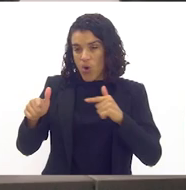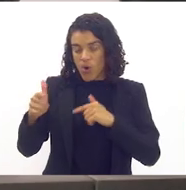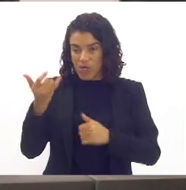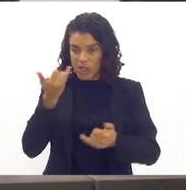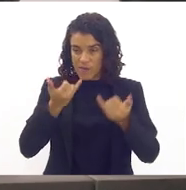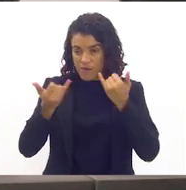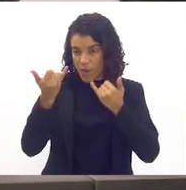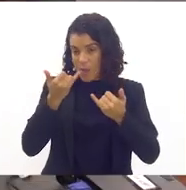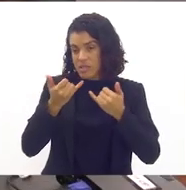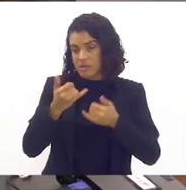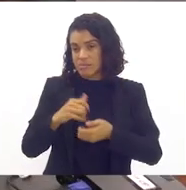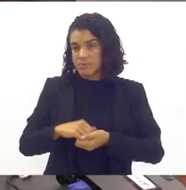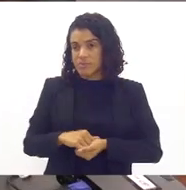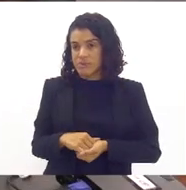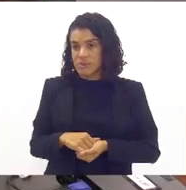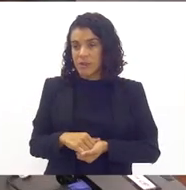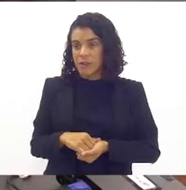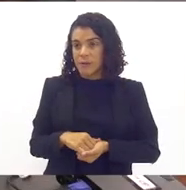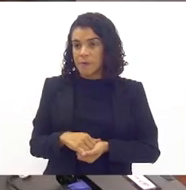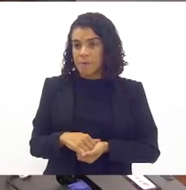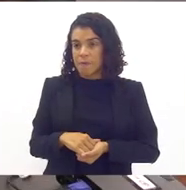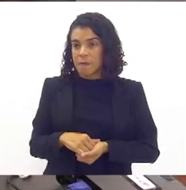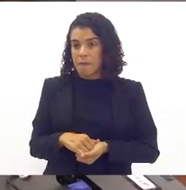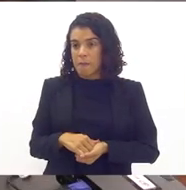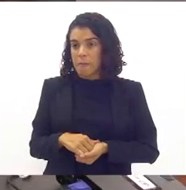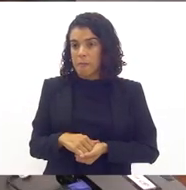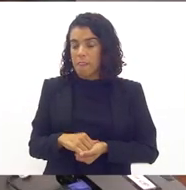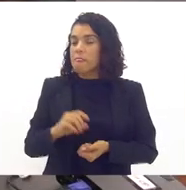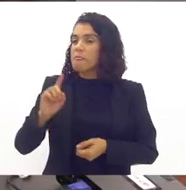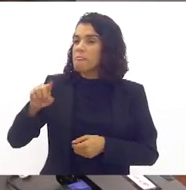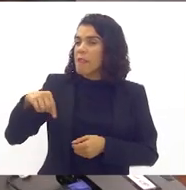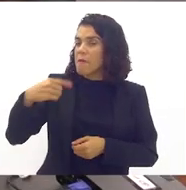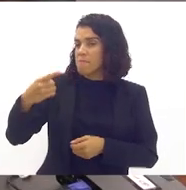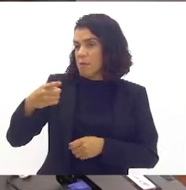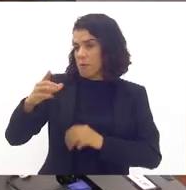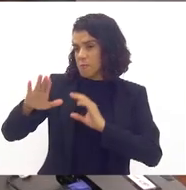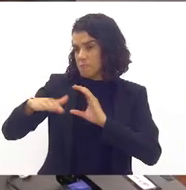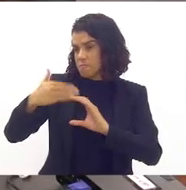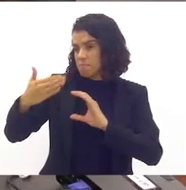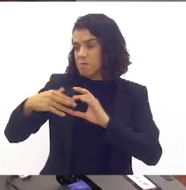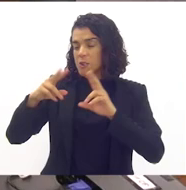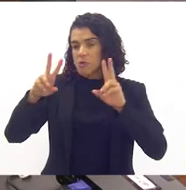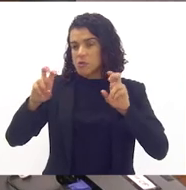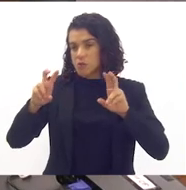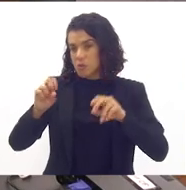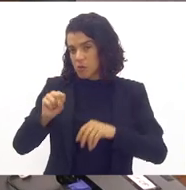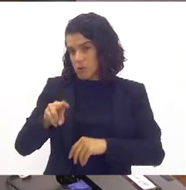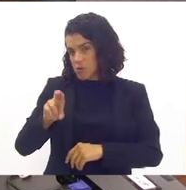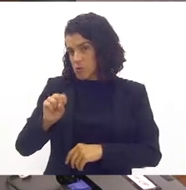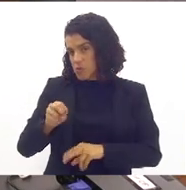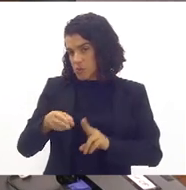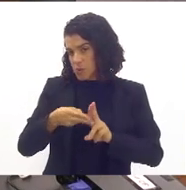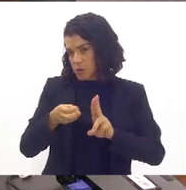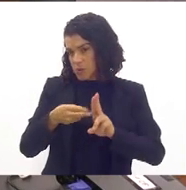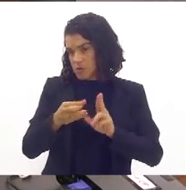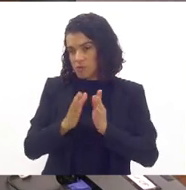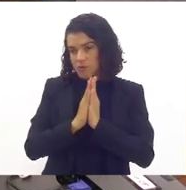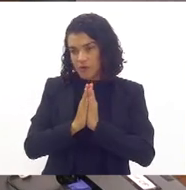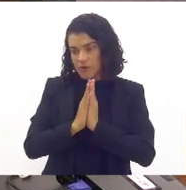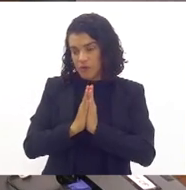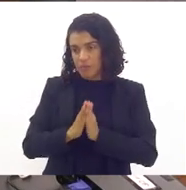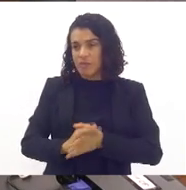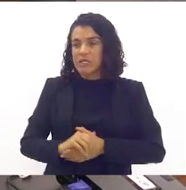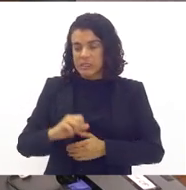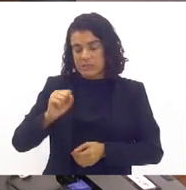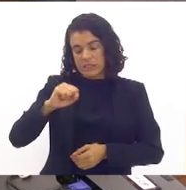Tá. Então, vamos lá, Brice. Depois só passa, então, as informações do SUS, por favor. Ah, claro, essa da anotar também, essa eu não